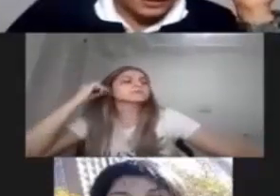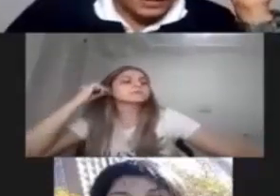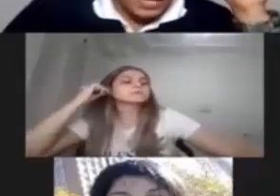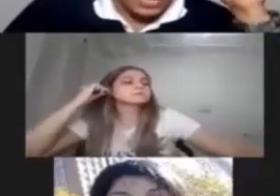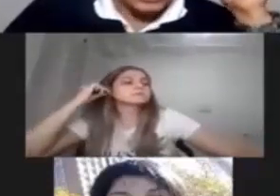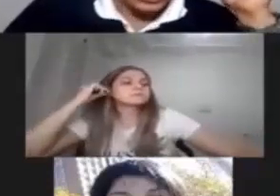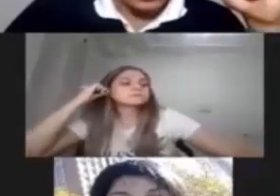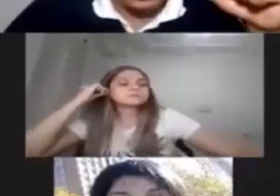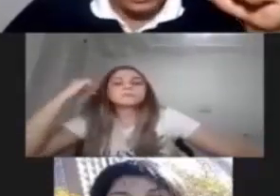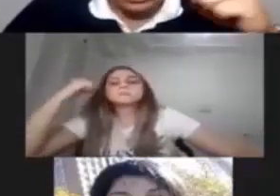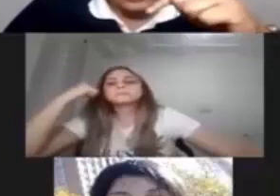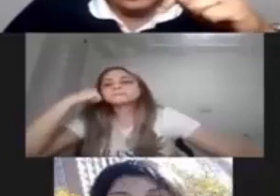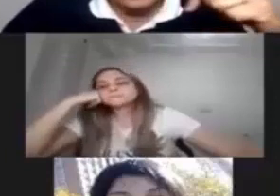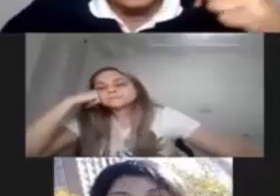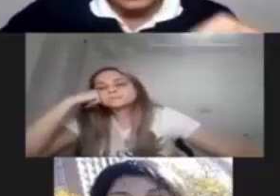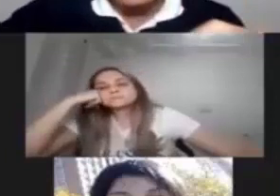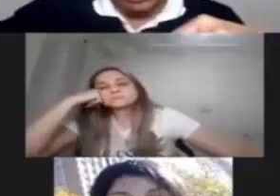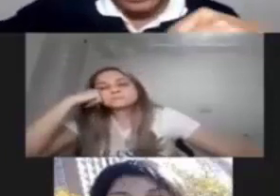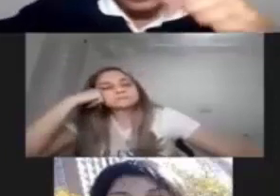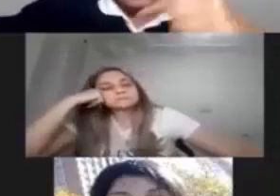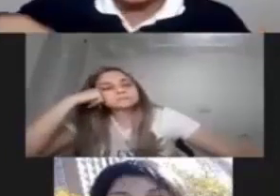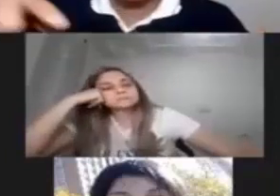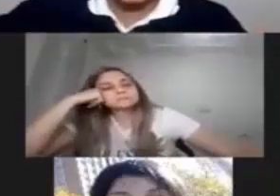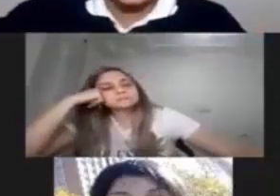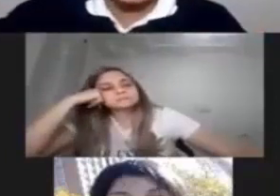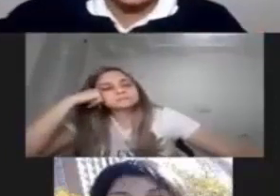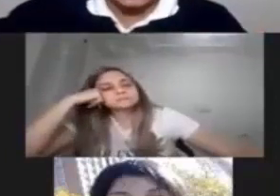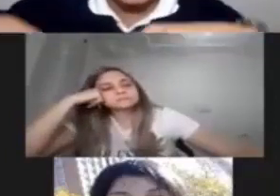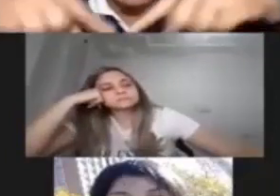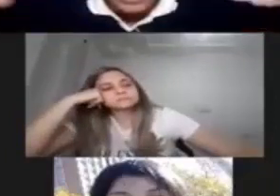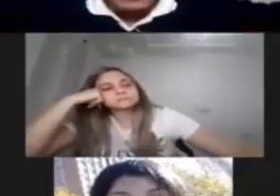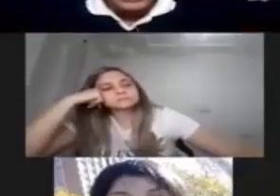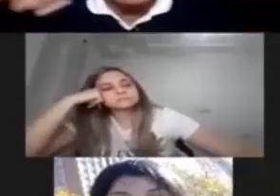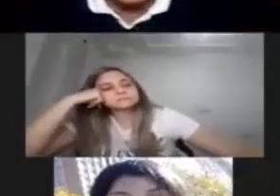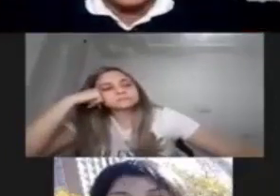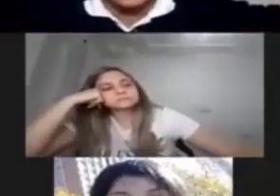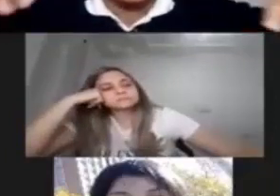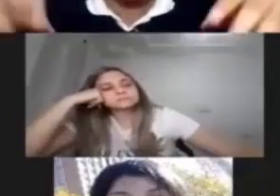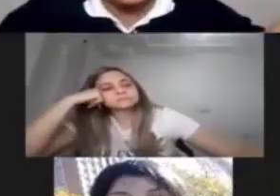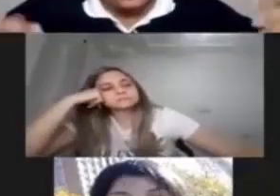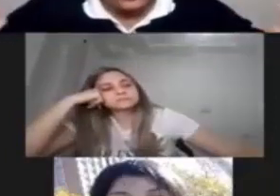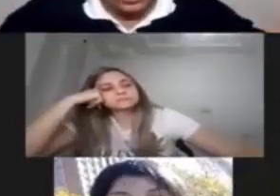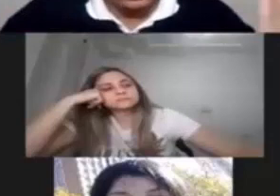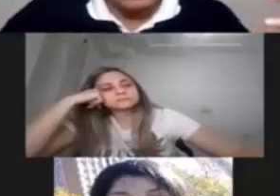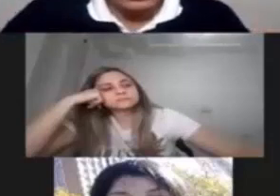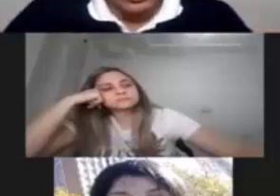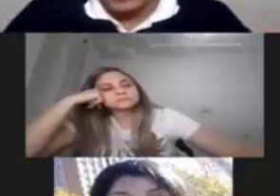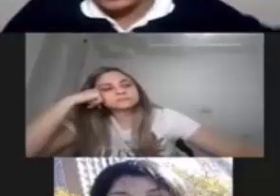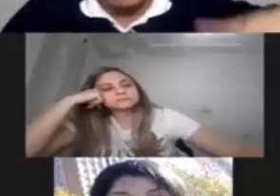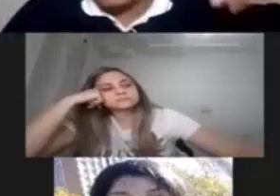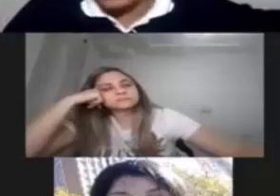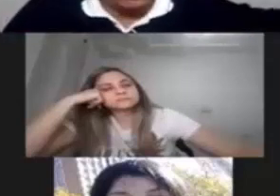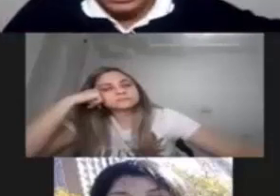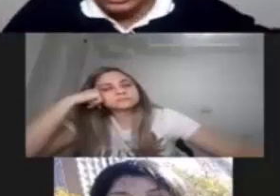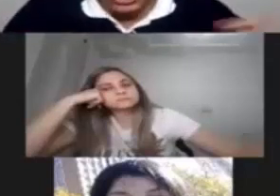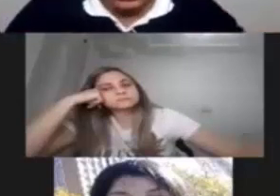Né? Aí, ó, quem morre e ressuscita nessa mesma dispensação volta com o mesmo corpo e